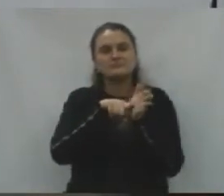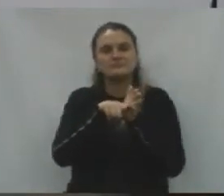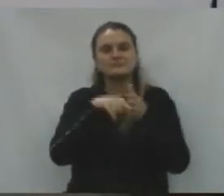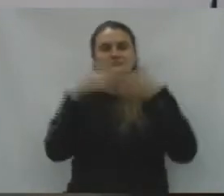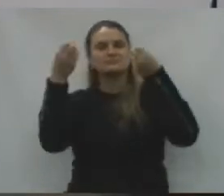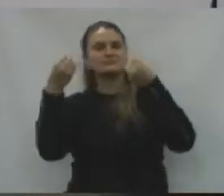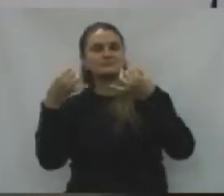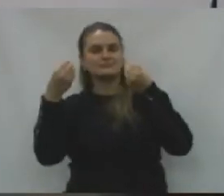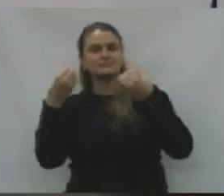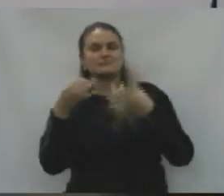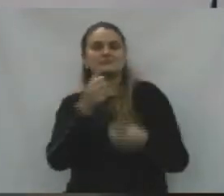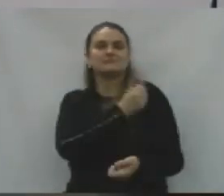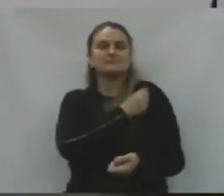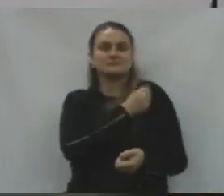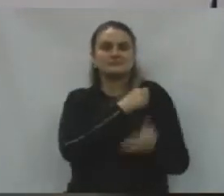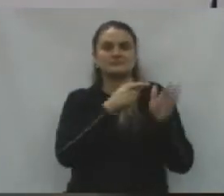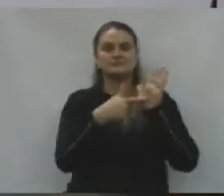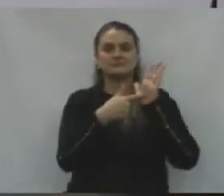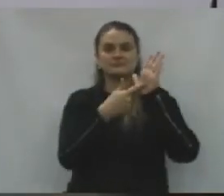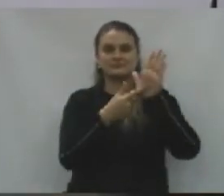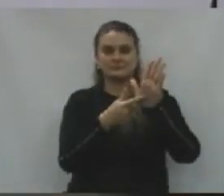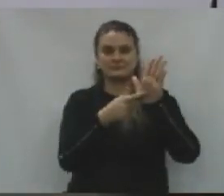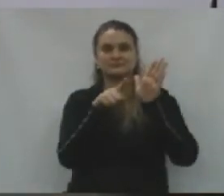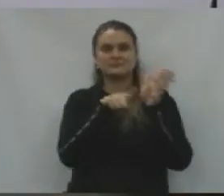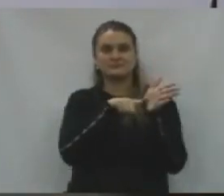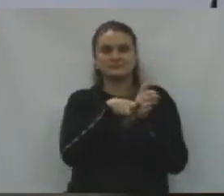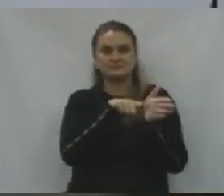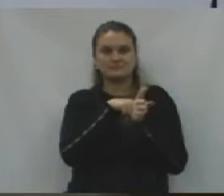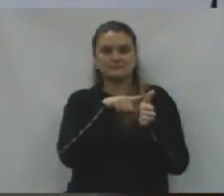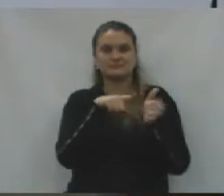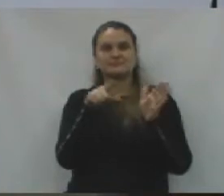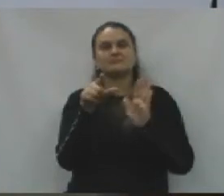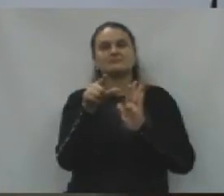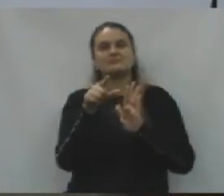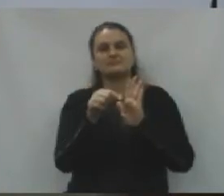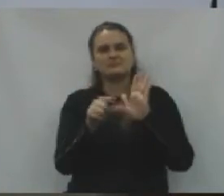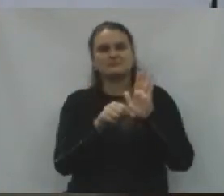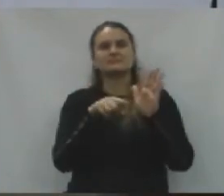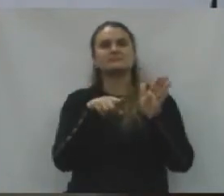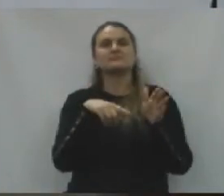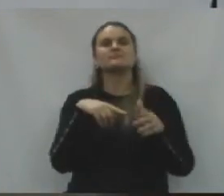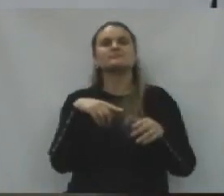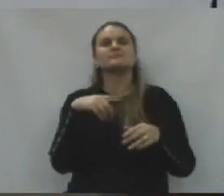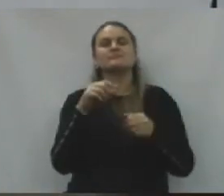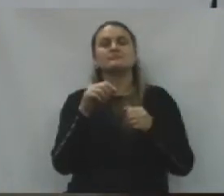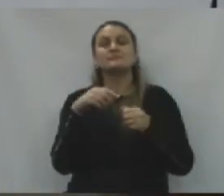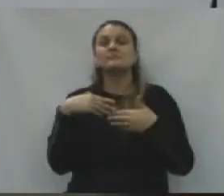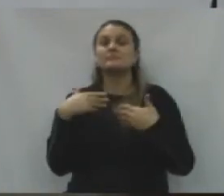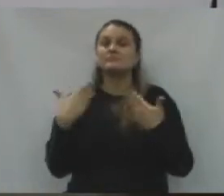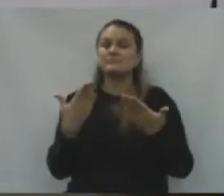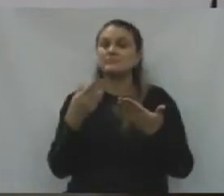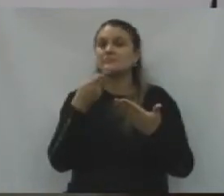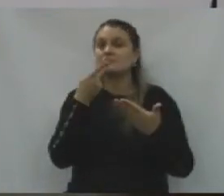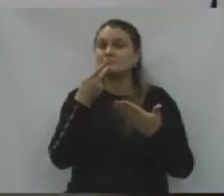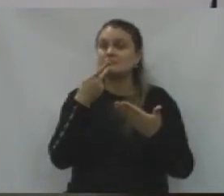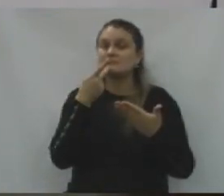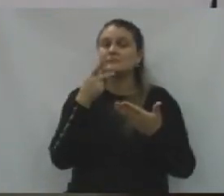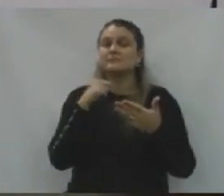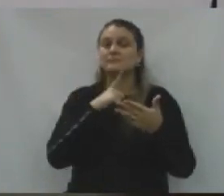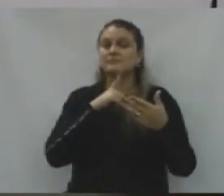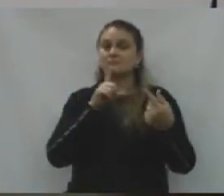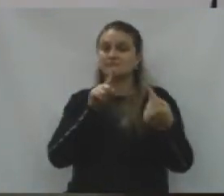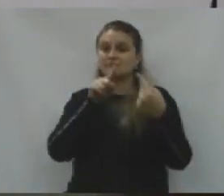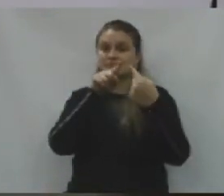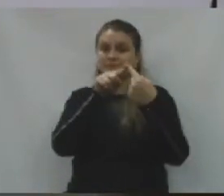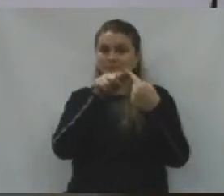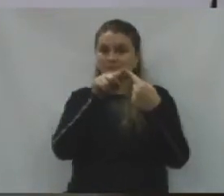Uniuv, em que os acadêmicos apresentam suas produções, seus artigos, seus trabalhos, normalmente